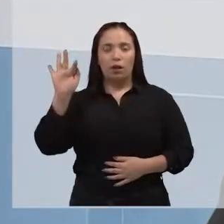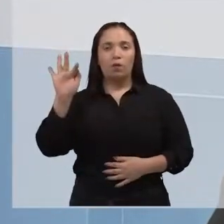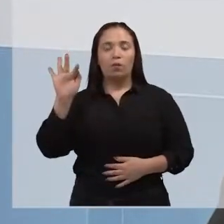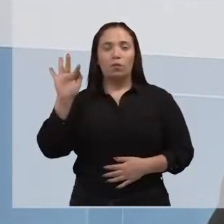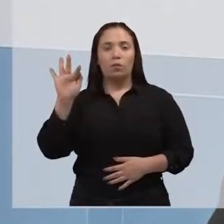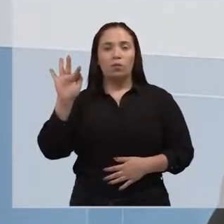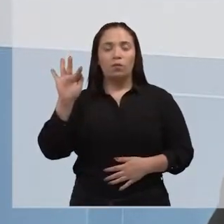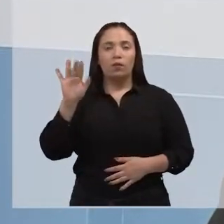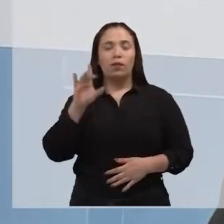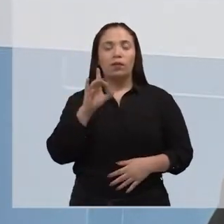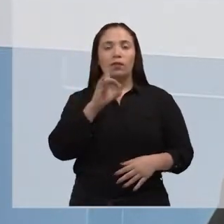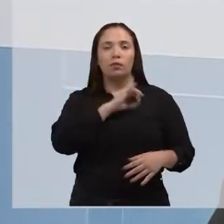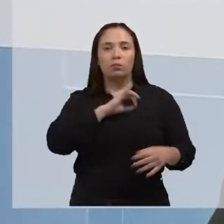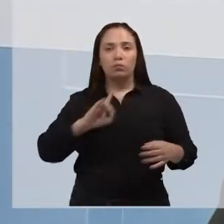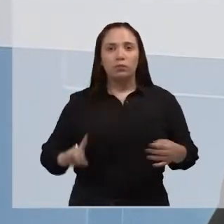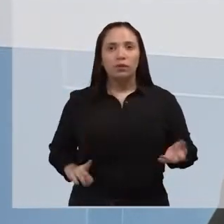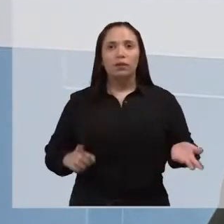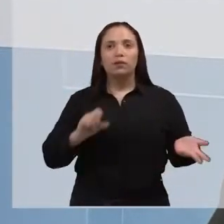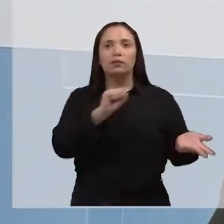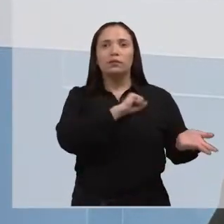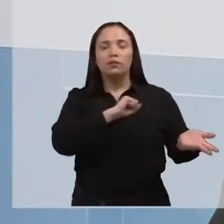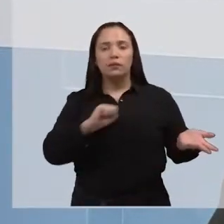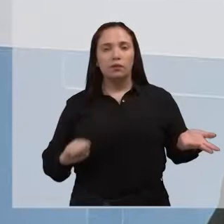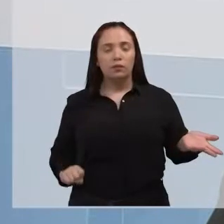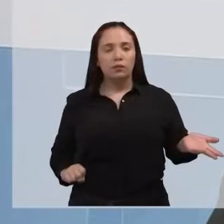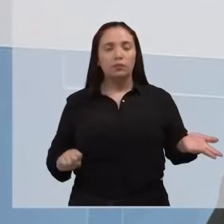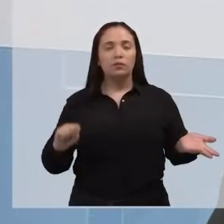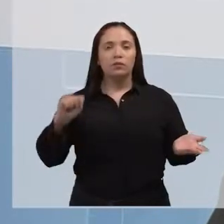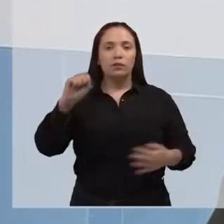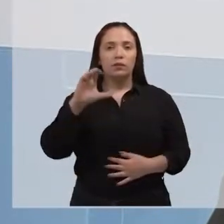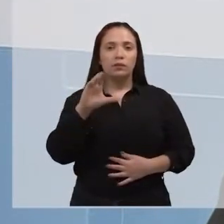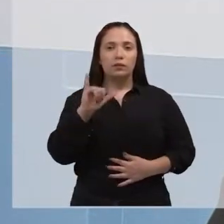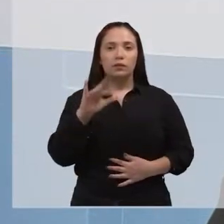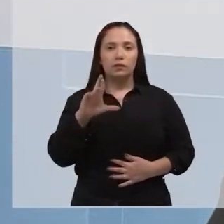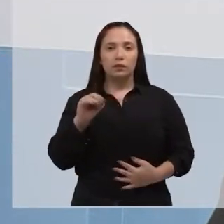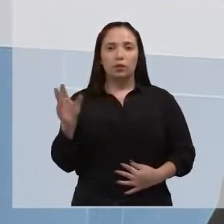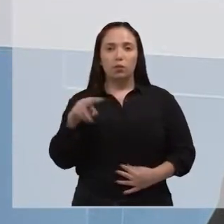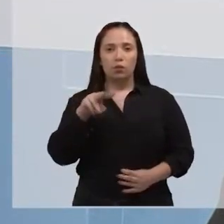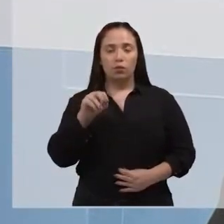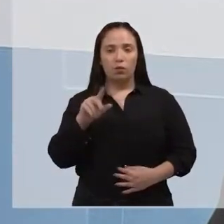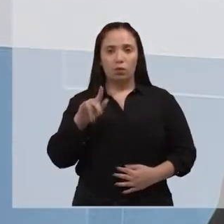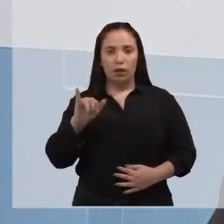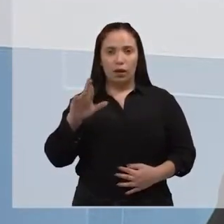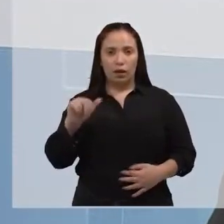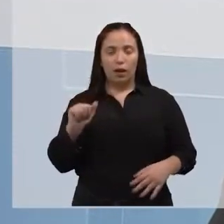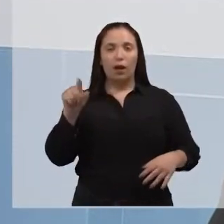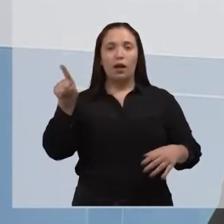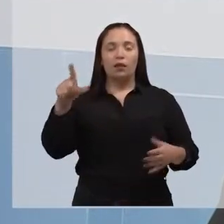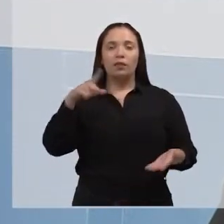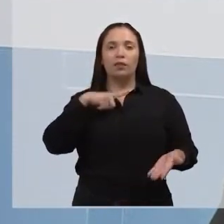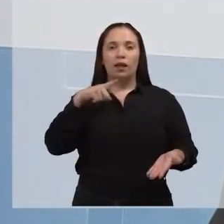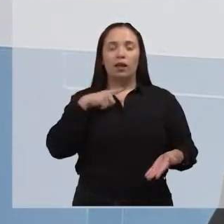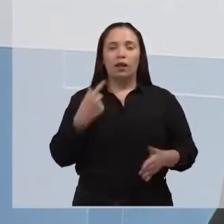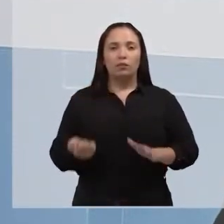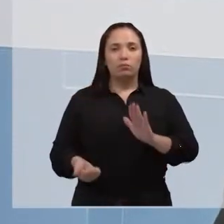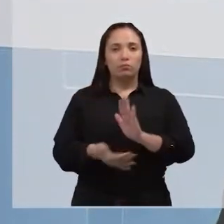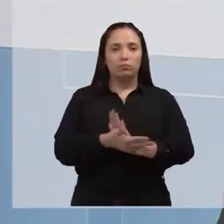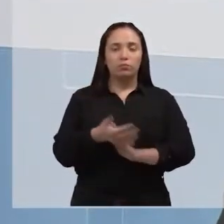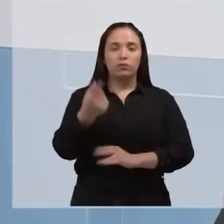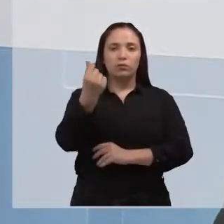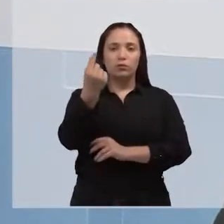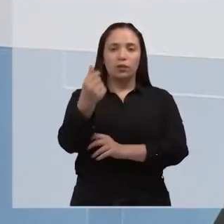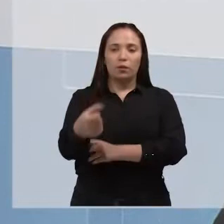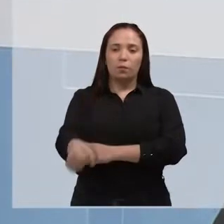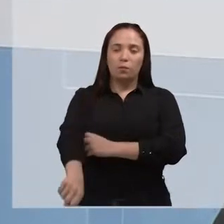envolvendo deputados e senadores. O ex-senador Ciro Nogueira foi acusado de ter recebido mais uma mala, mais uma